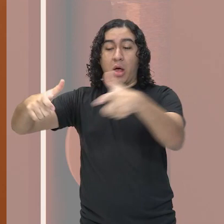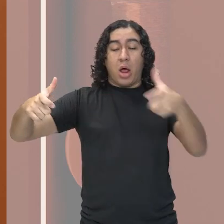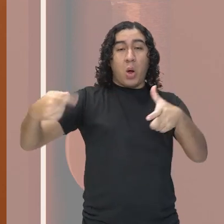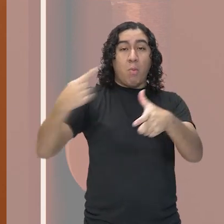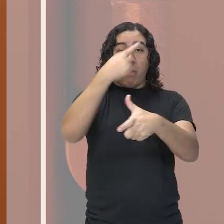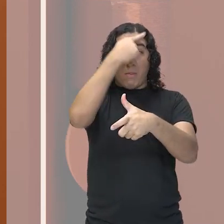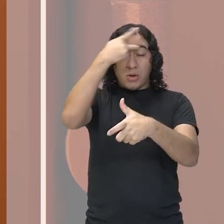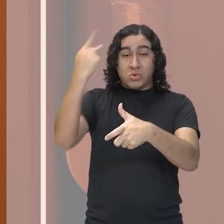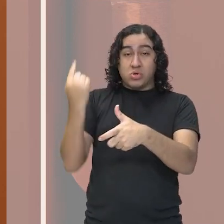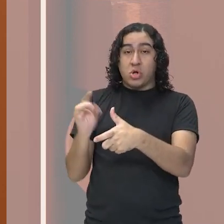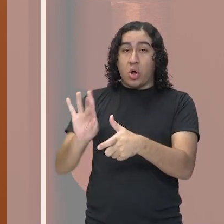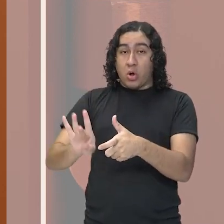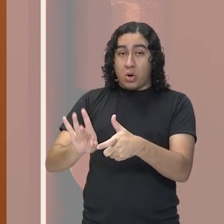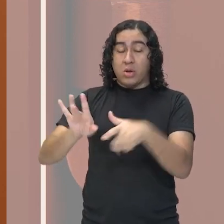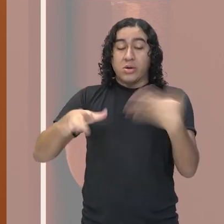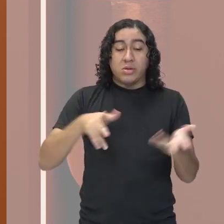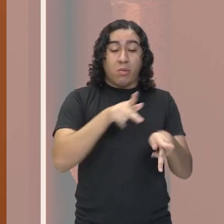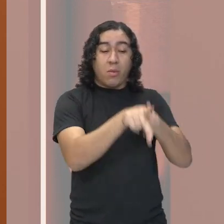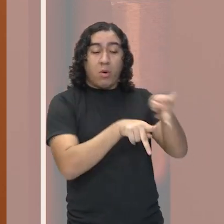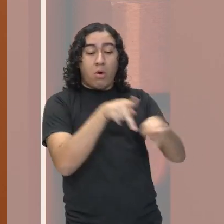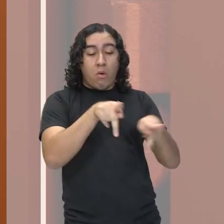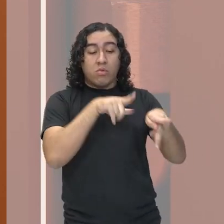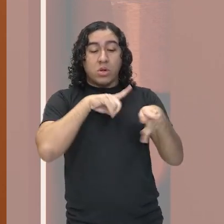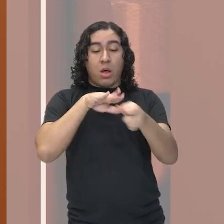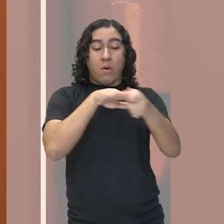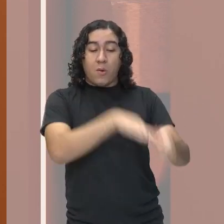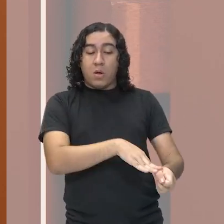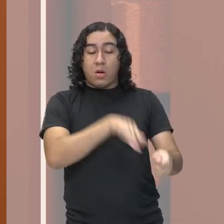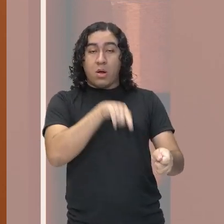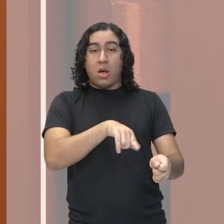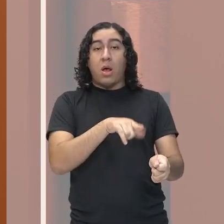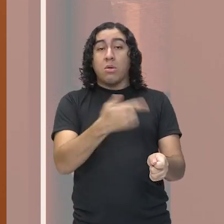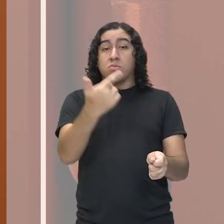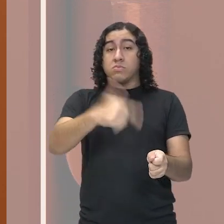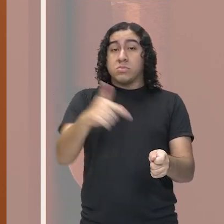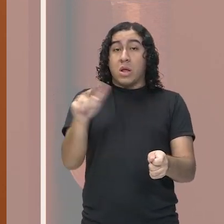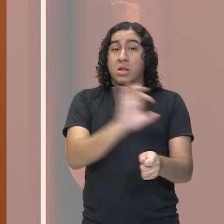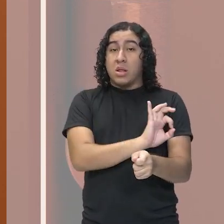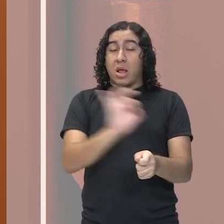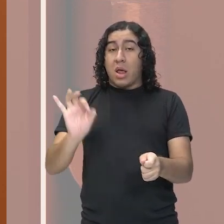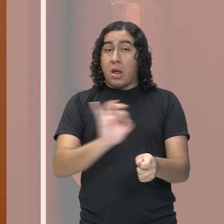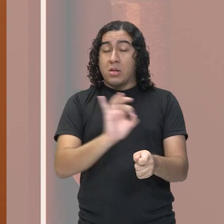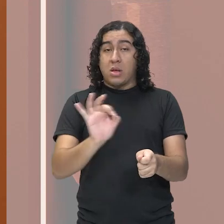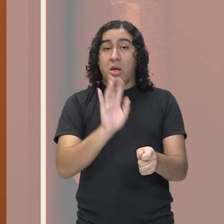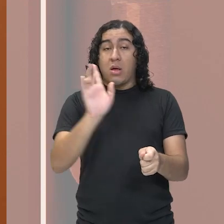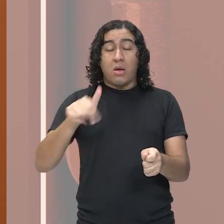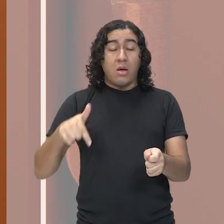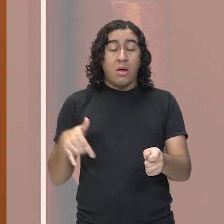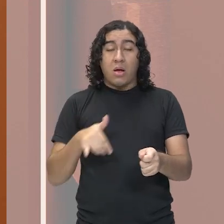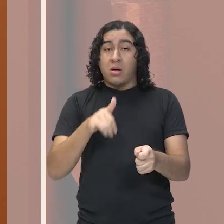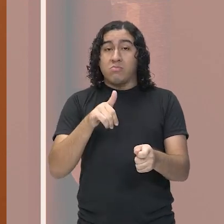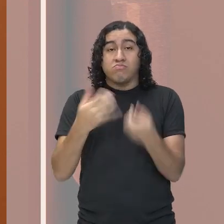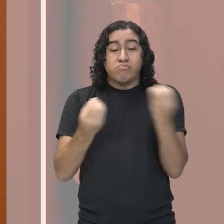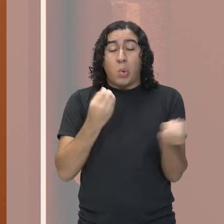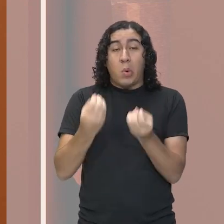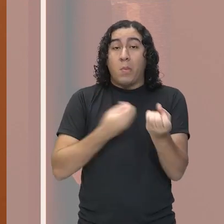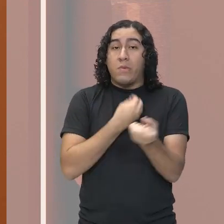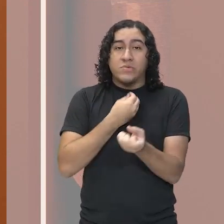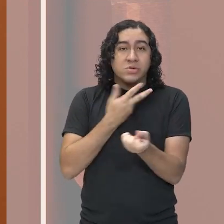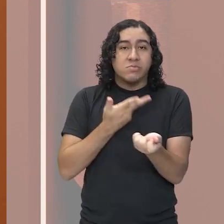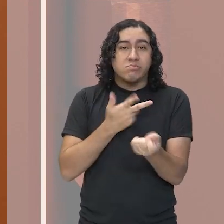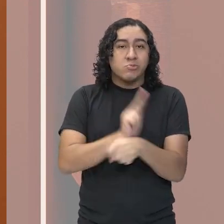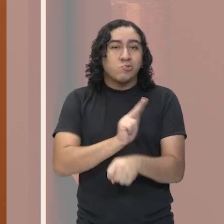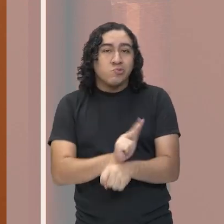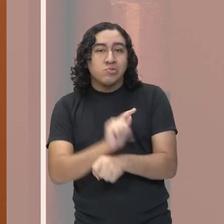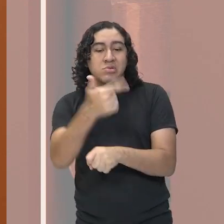uma legião de pessoas ficasse aí, sem qualquer tipo de condição de sobrevivência. Não